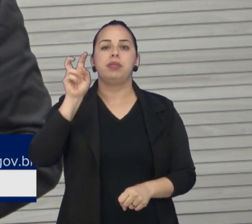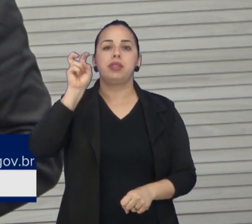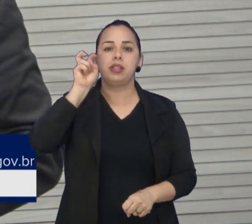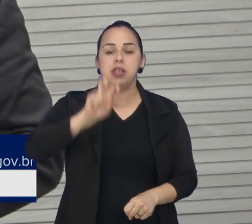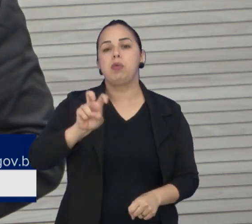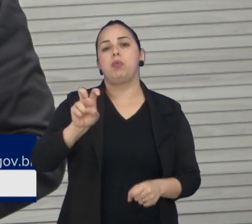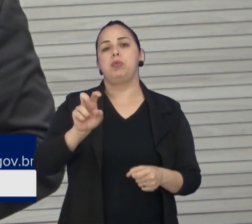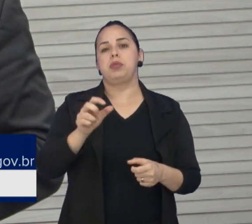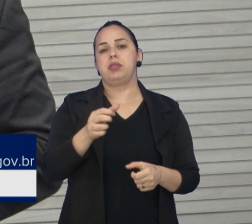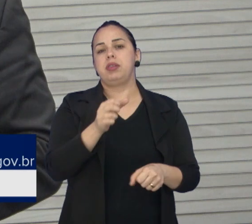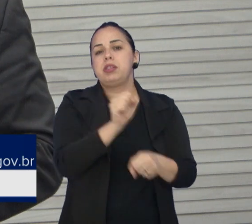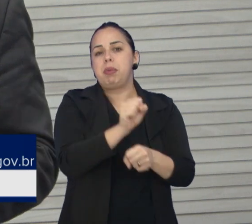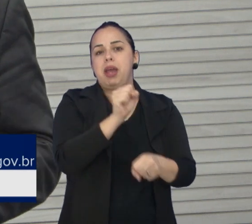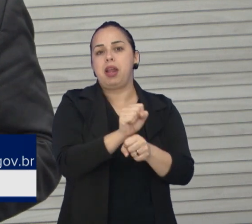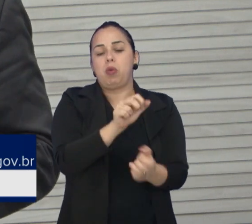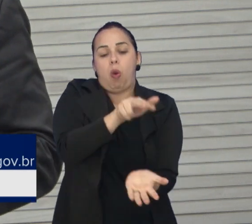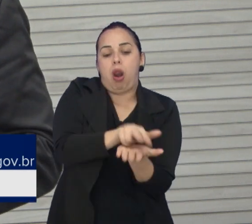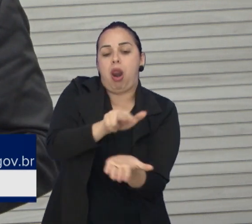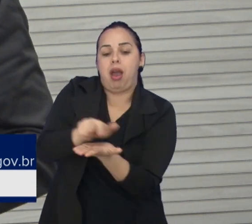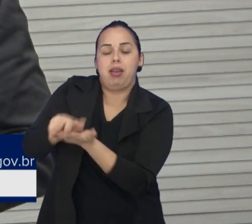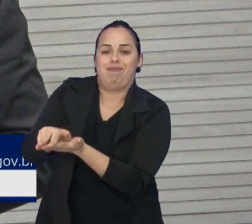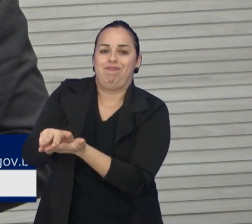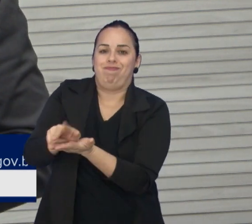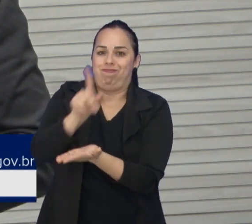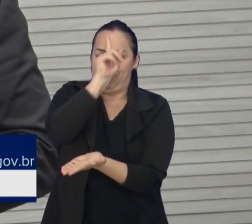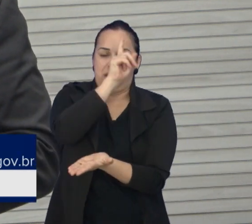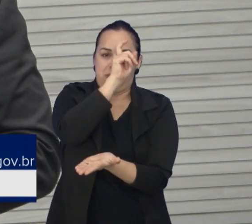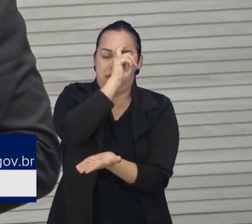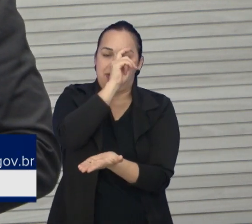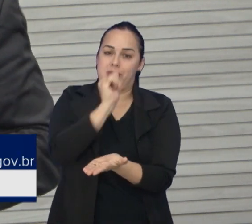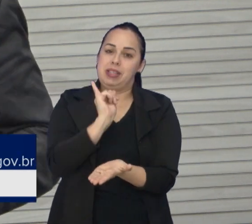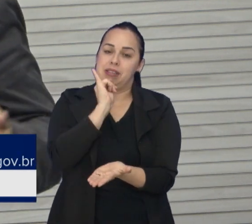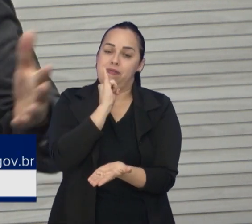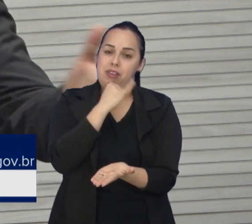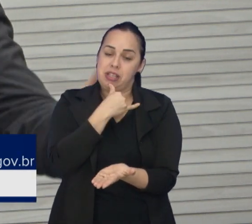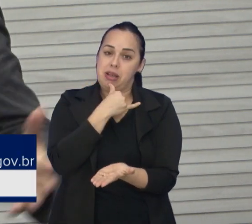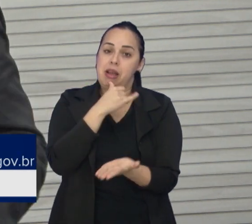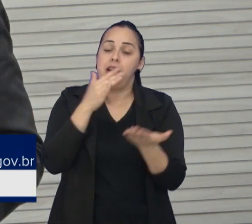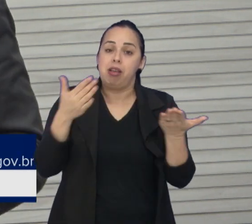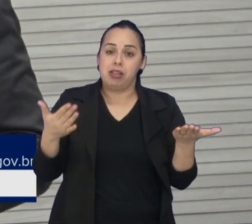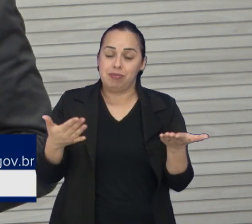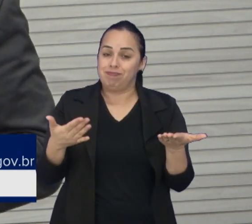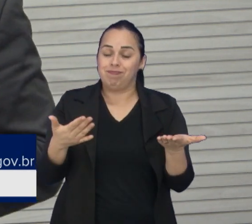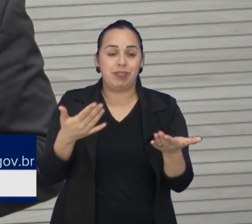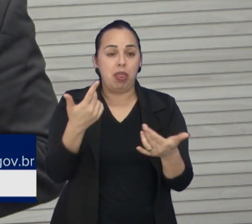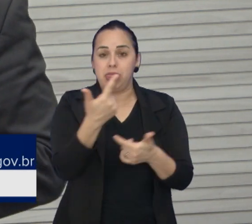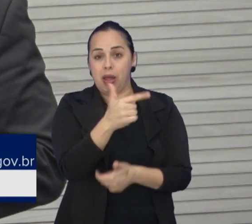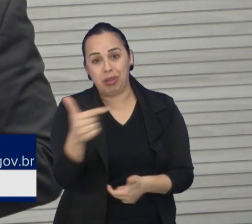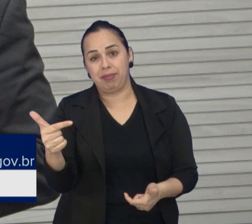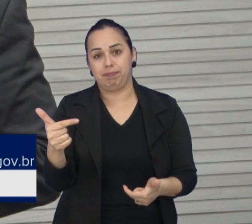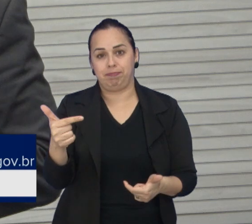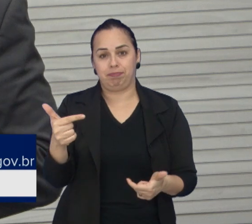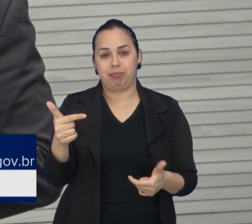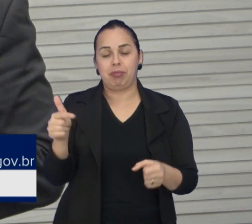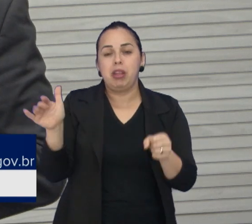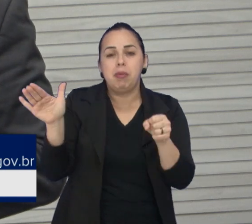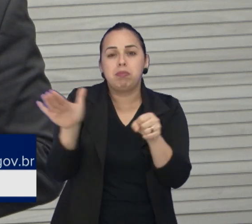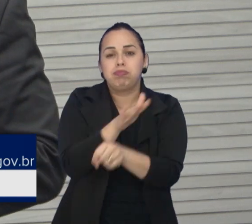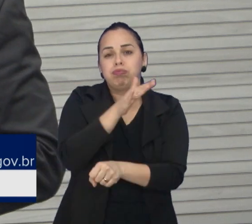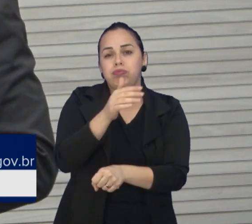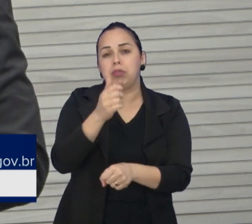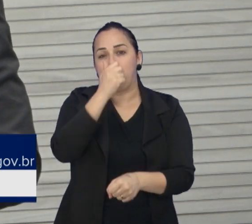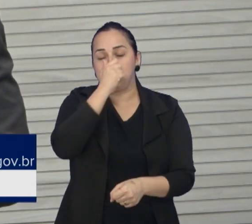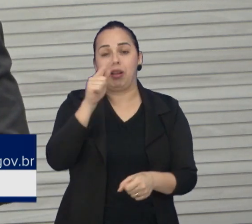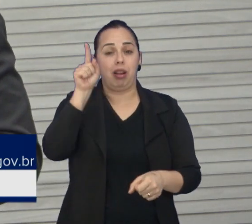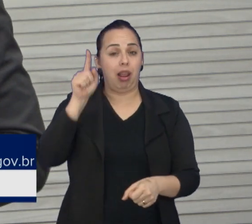leito, e esse leito, infelizmente, essa informação do leito não chega, uma vez que a Vila Industrial,